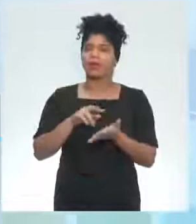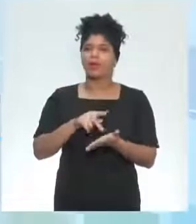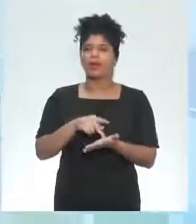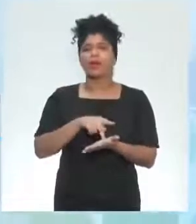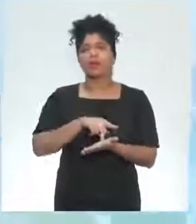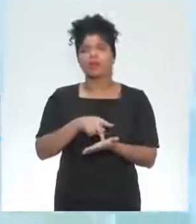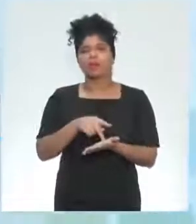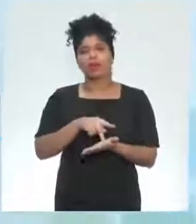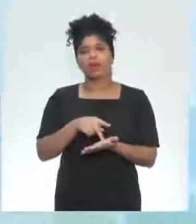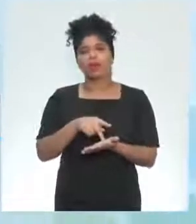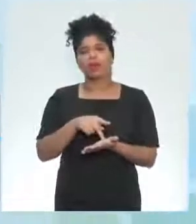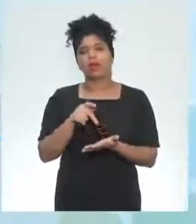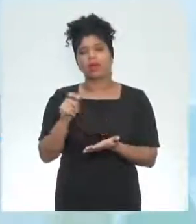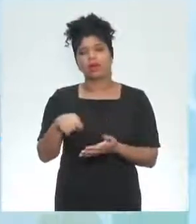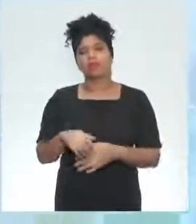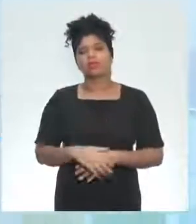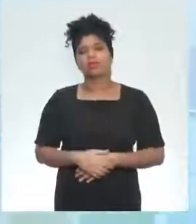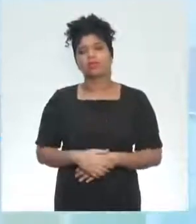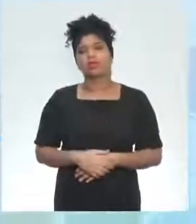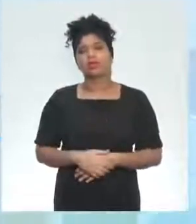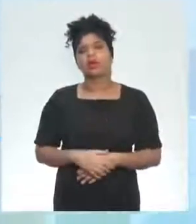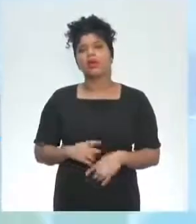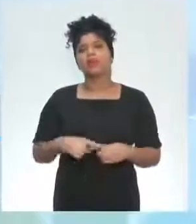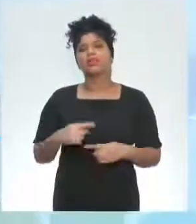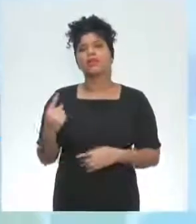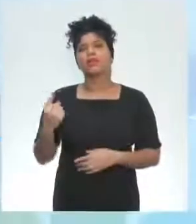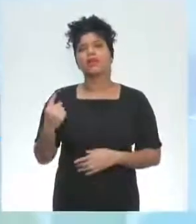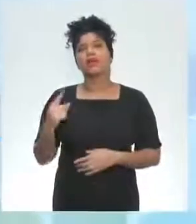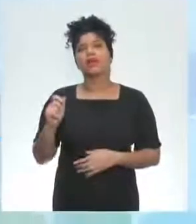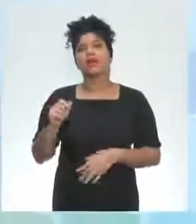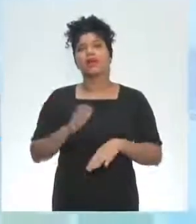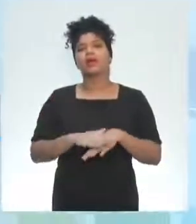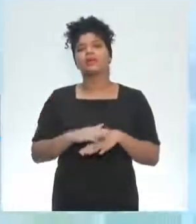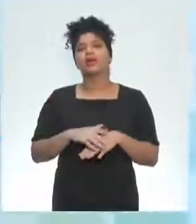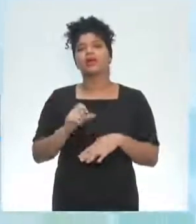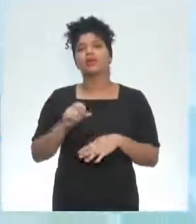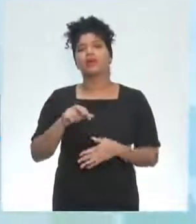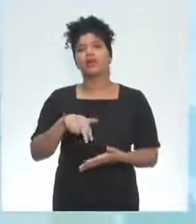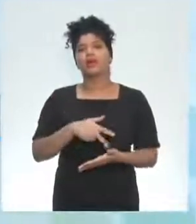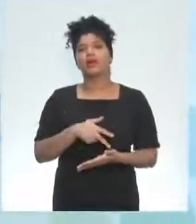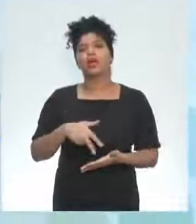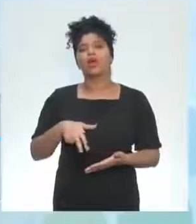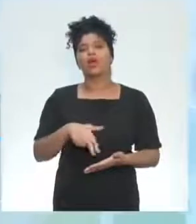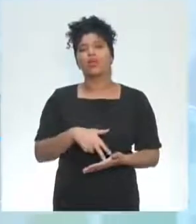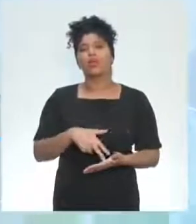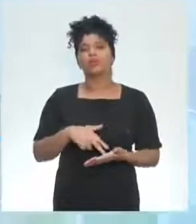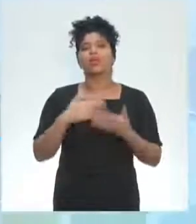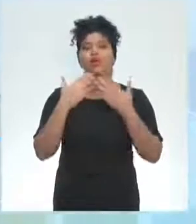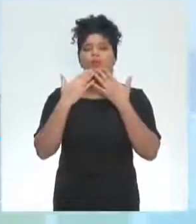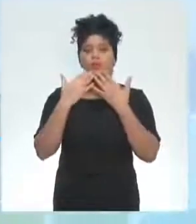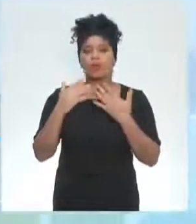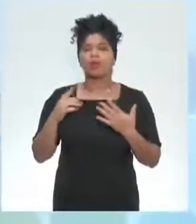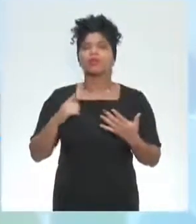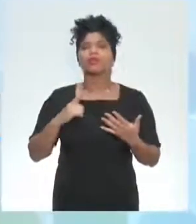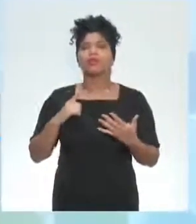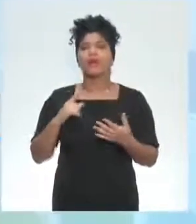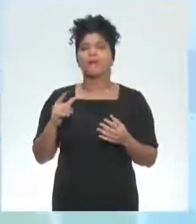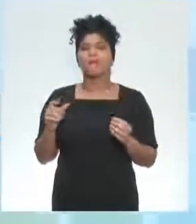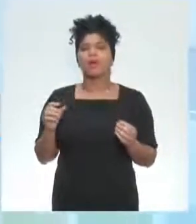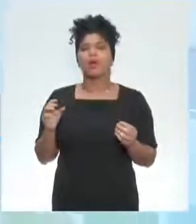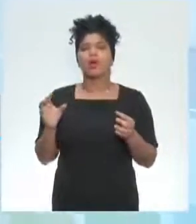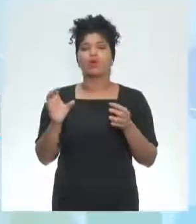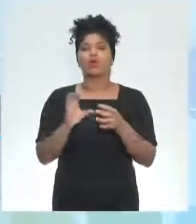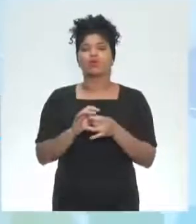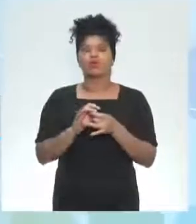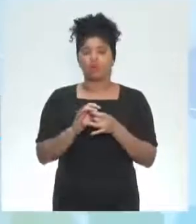duas peças musicais. Então, na verdade, foi uma das primeiras vezes em que a música ela aparece, né, totalmente ligada, né,